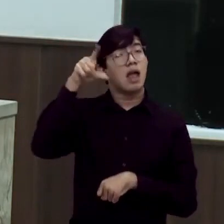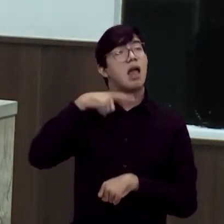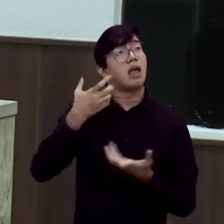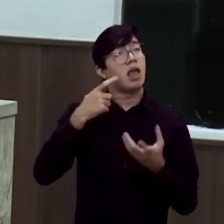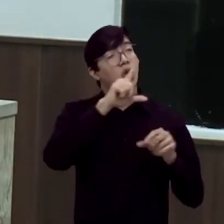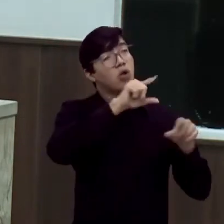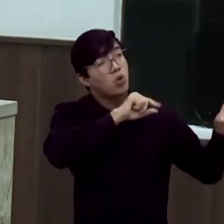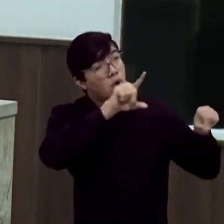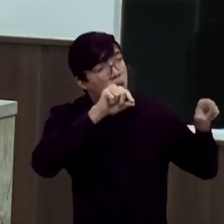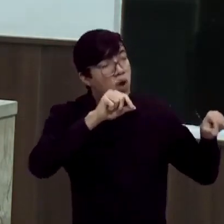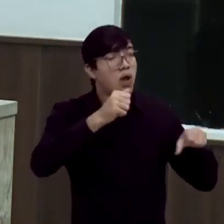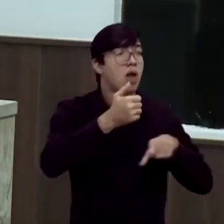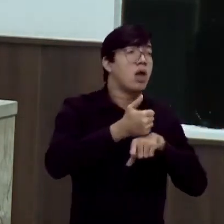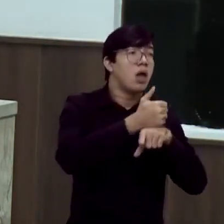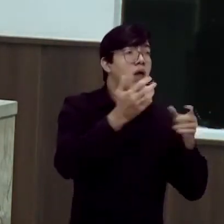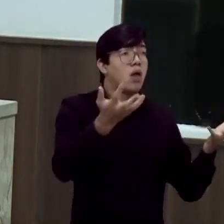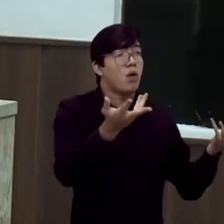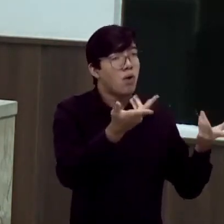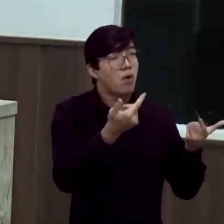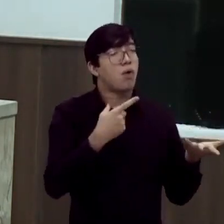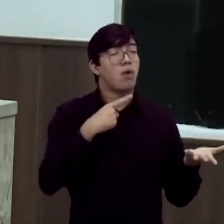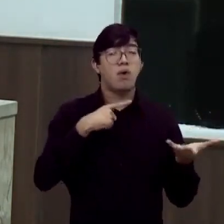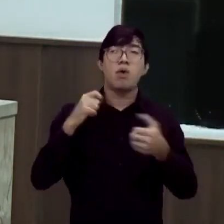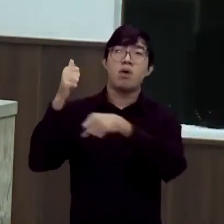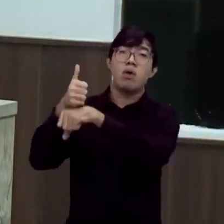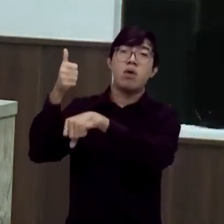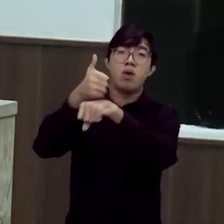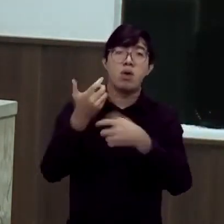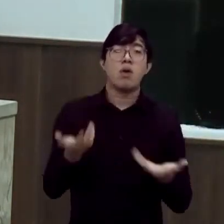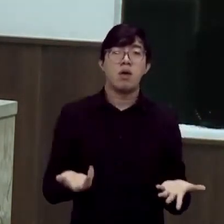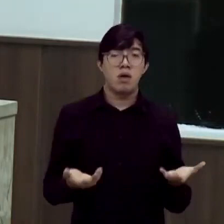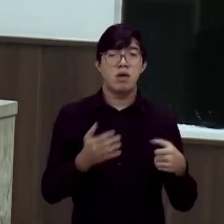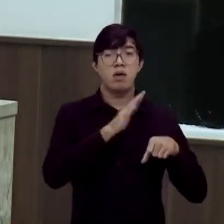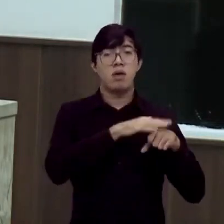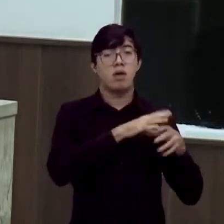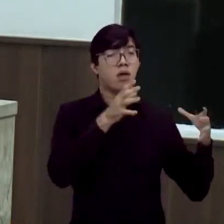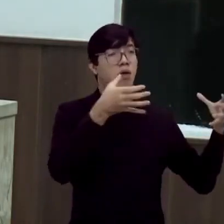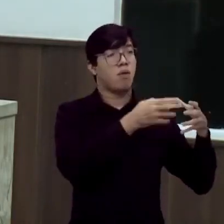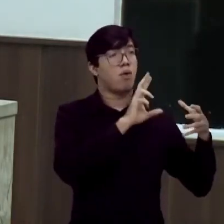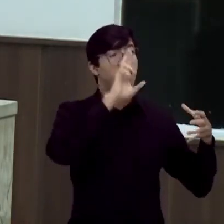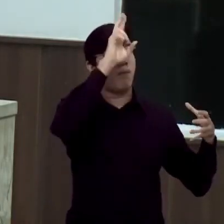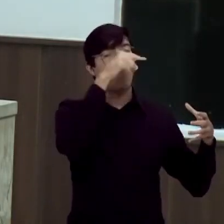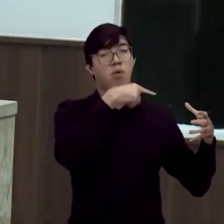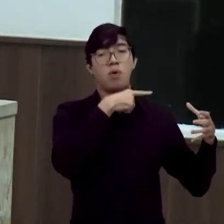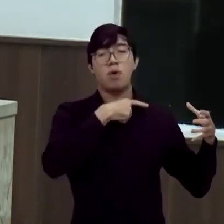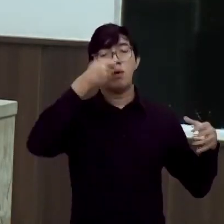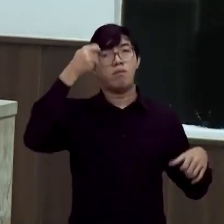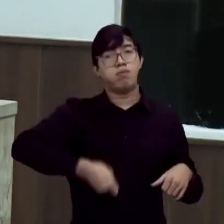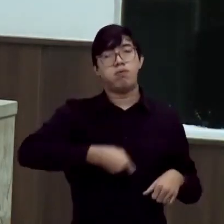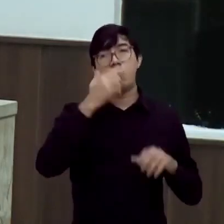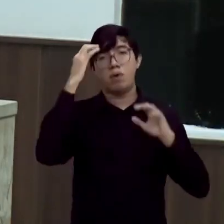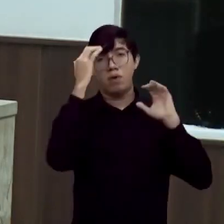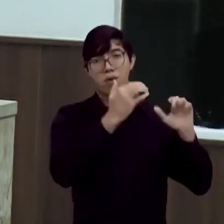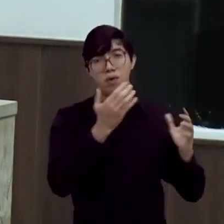boas. Pegar quem? Quem vota do diretório a favor do seu candidato, do seu eu, e não segue a decisão no final. É assim que se